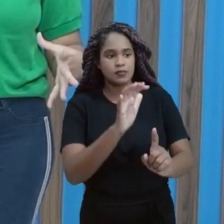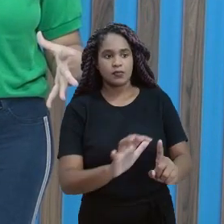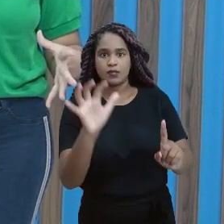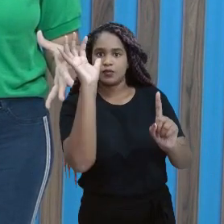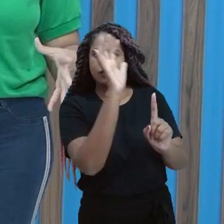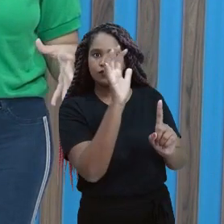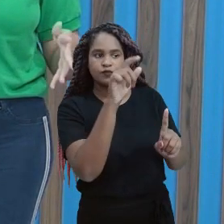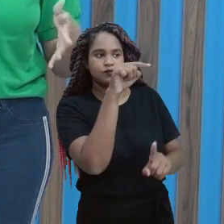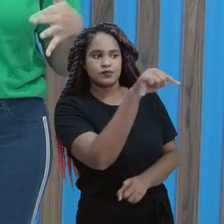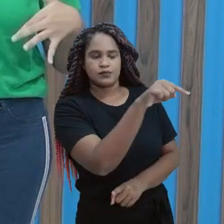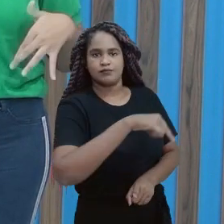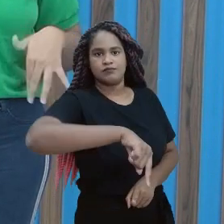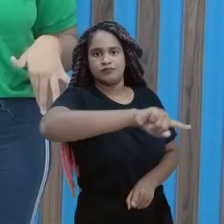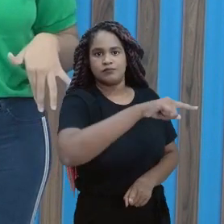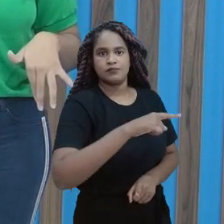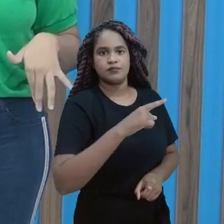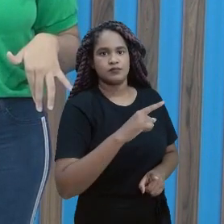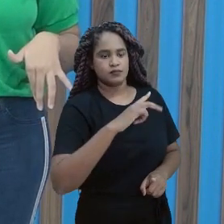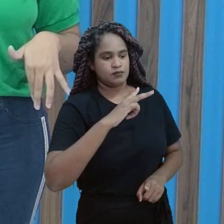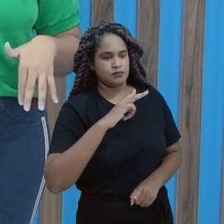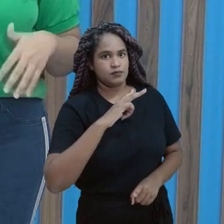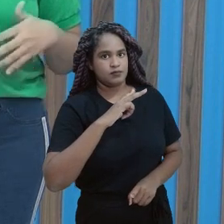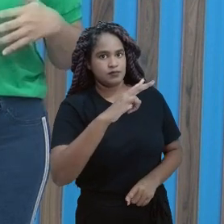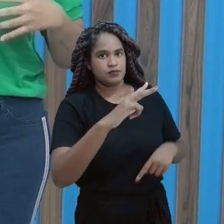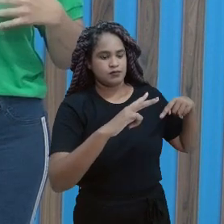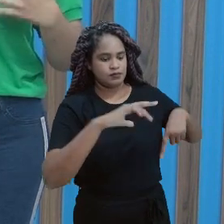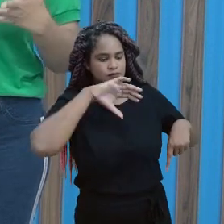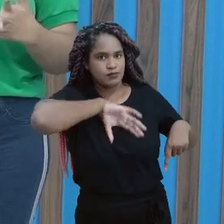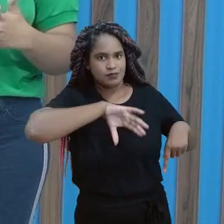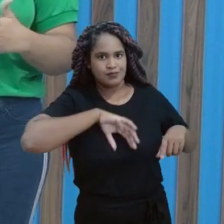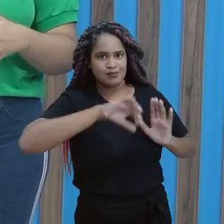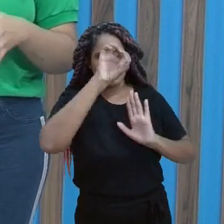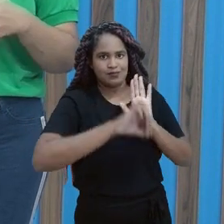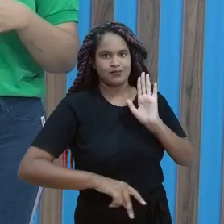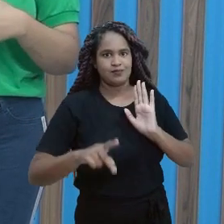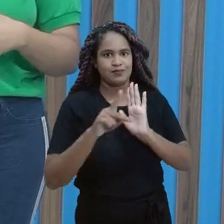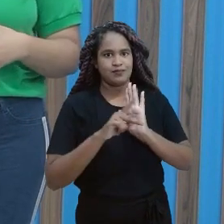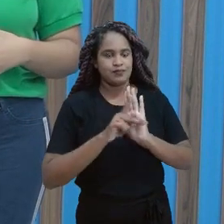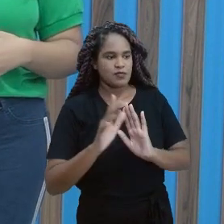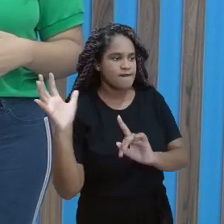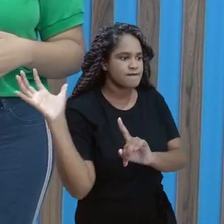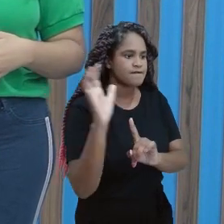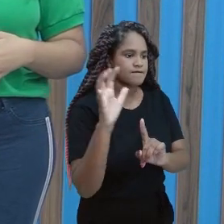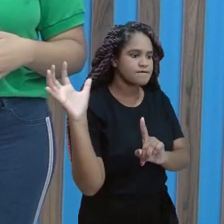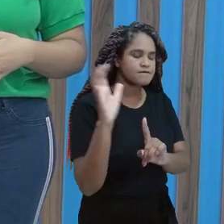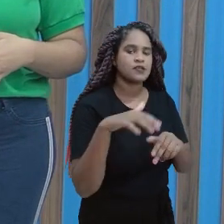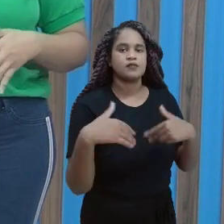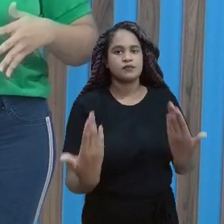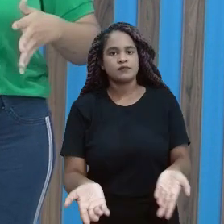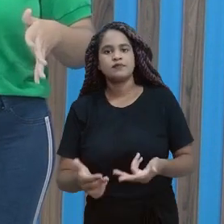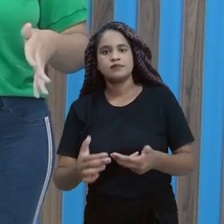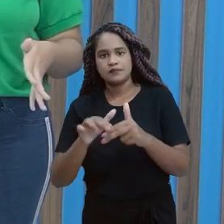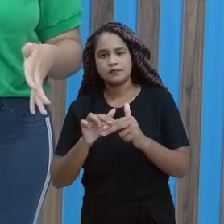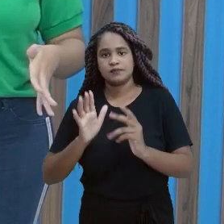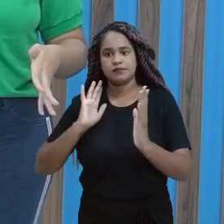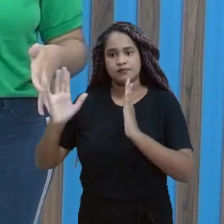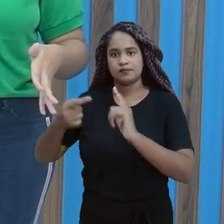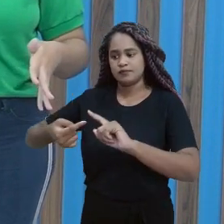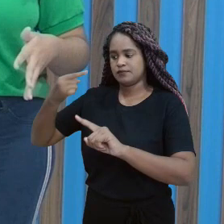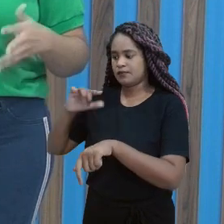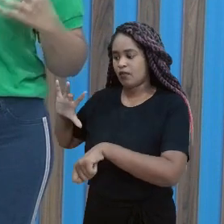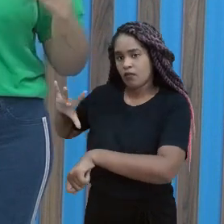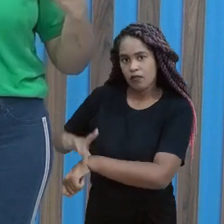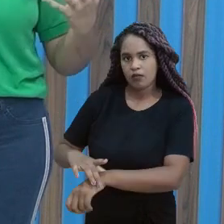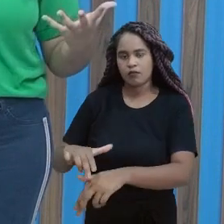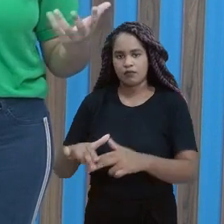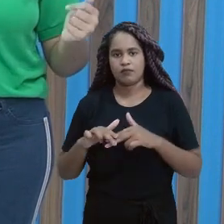influenciando a língua local com a sua própria. Então, é muito por causa disso, desse vestígio deixado do período da colonização,